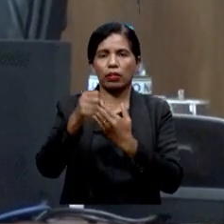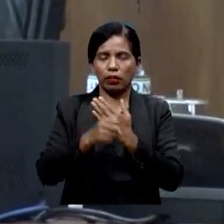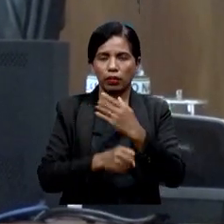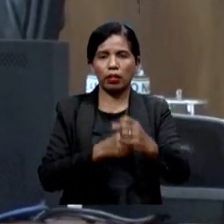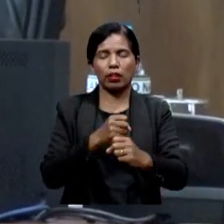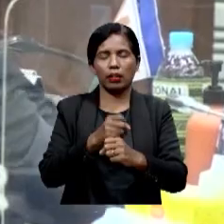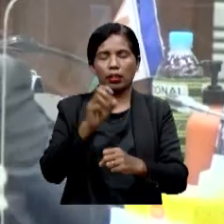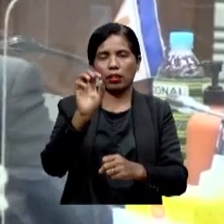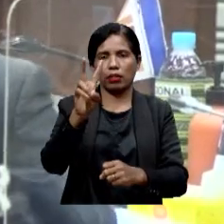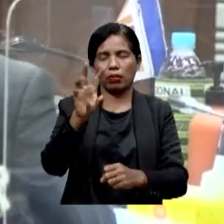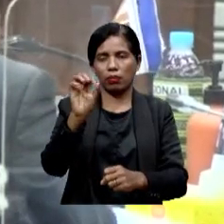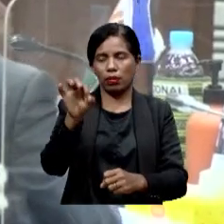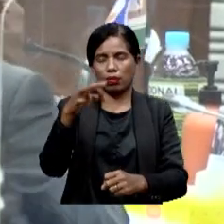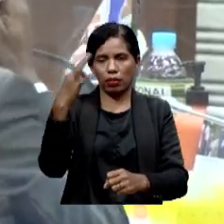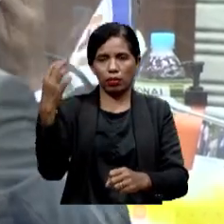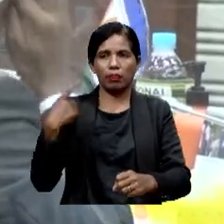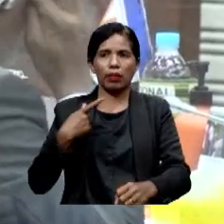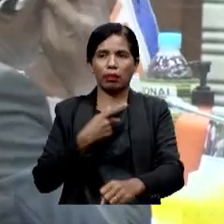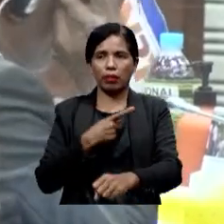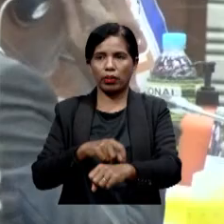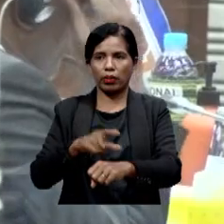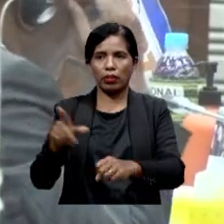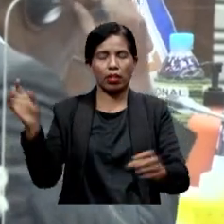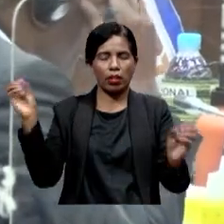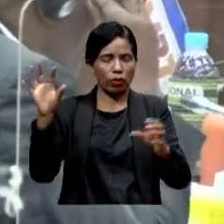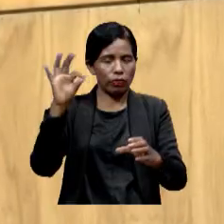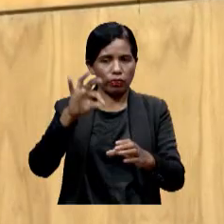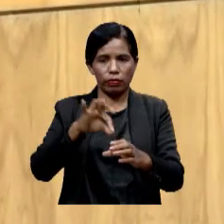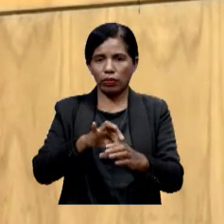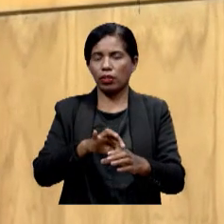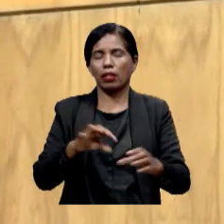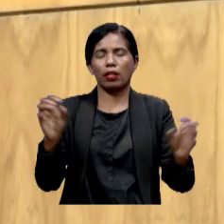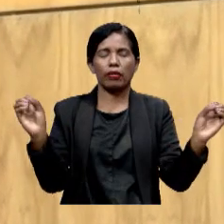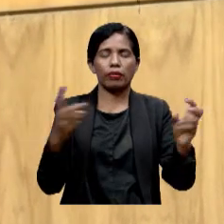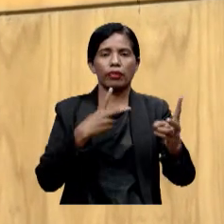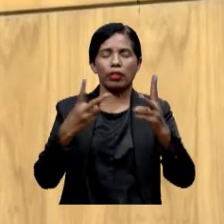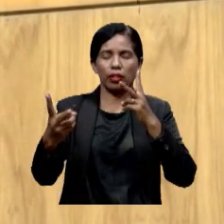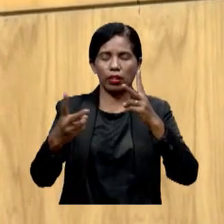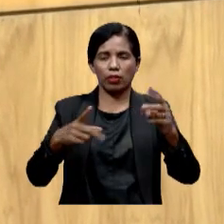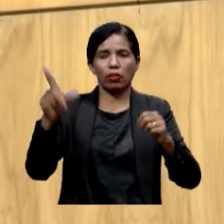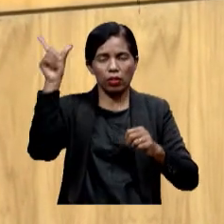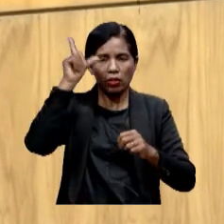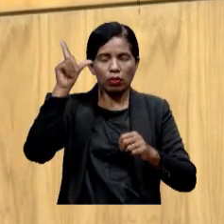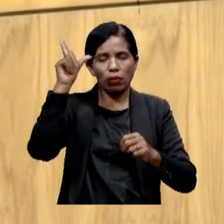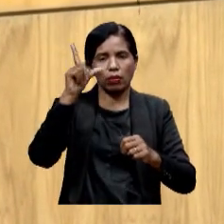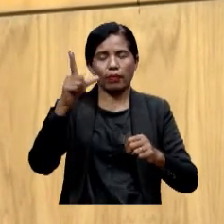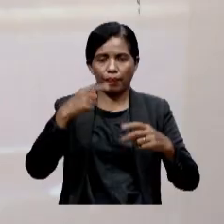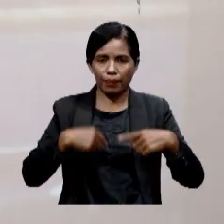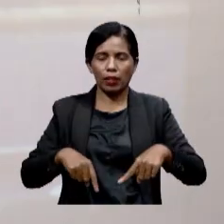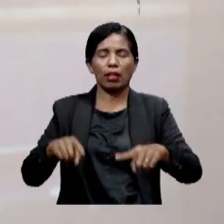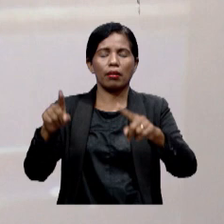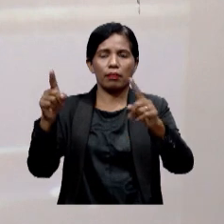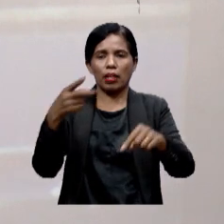rua Sanalo Rasingualo, Parlamento Mos vota contra viagem ex-chefe de Estado Francisco Guterres Luolo